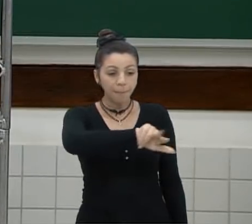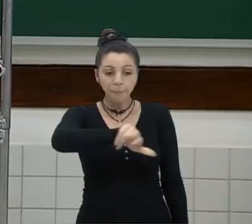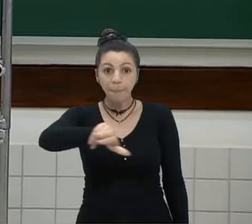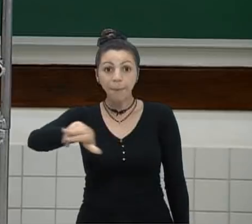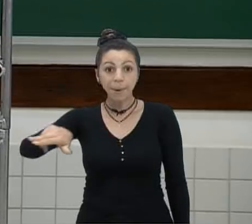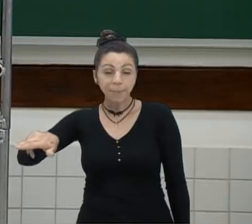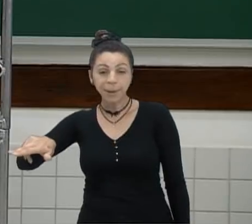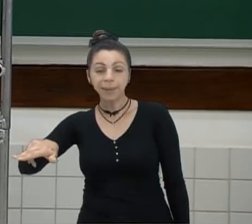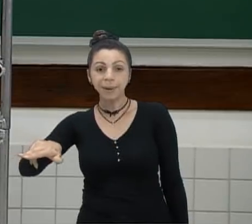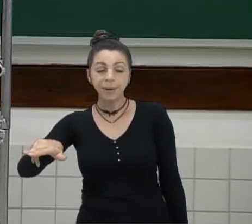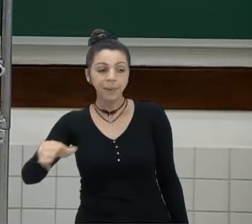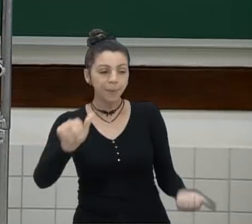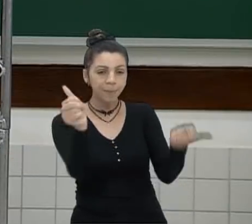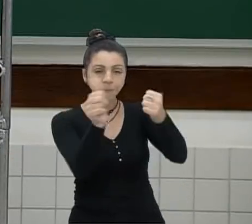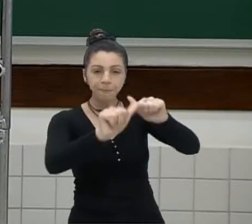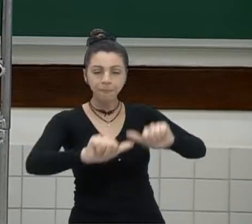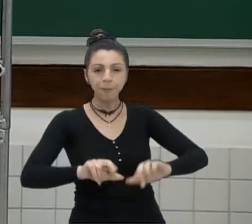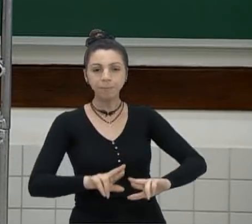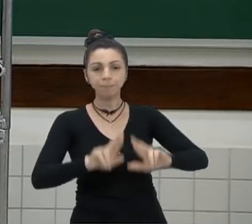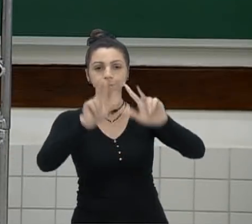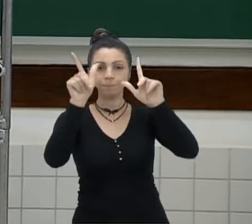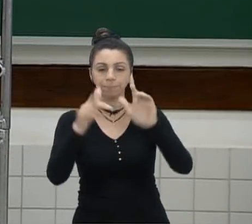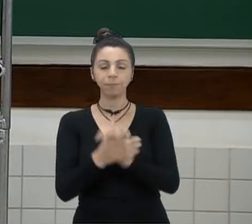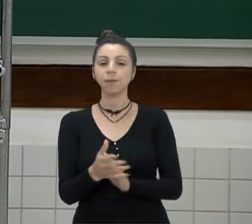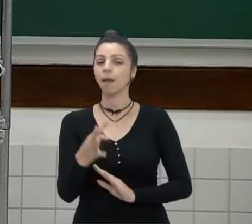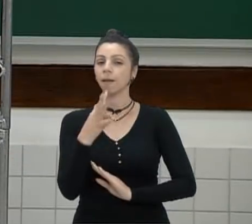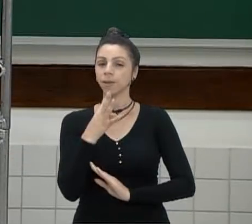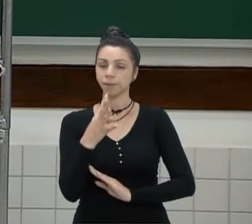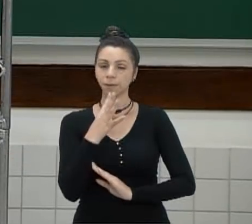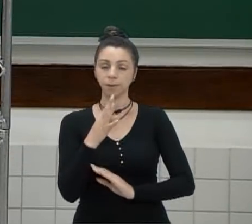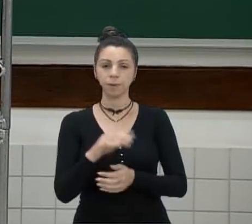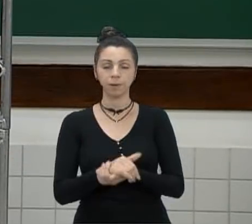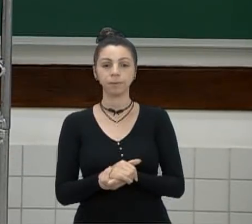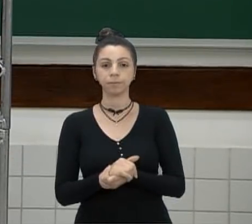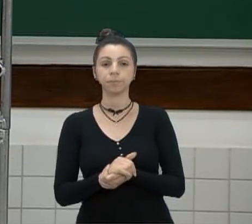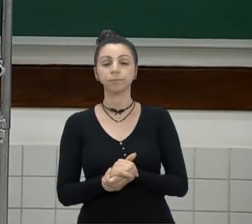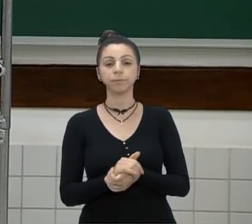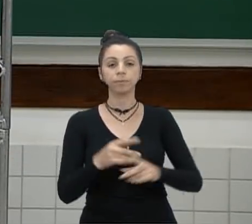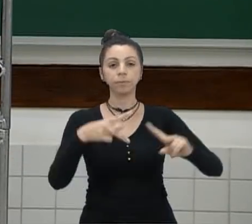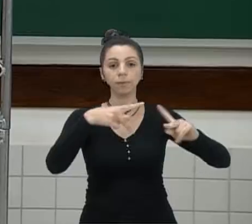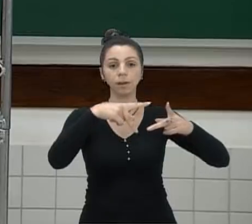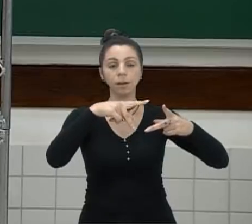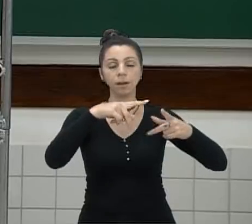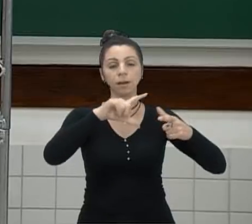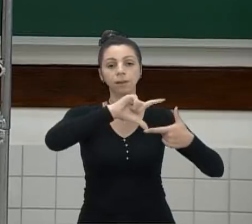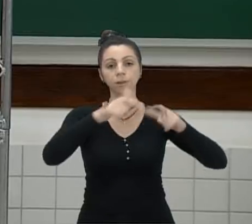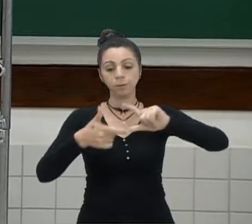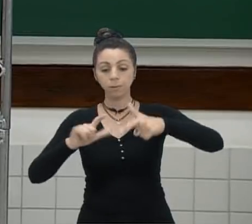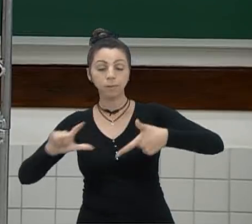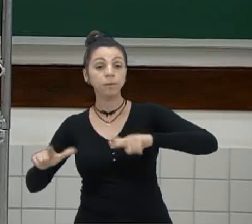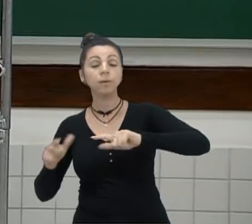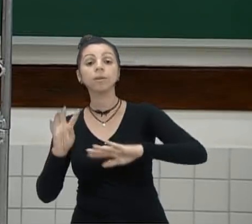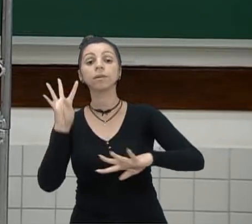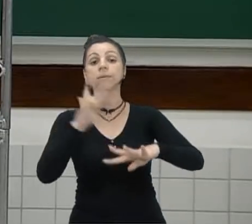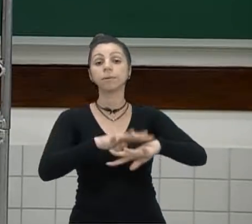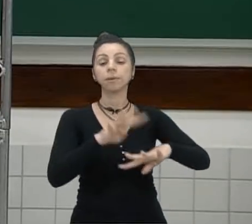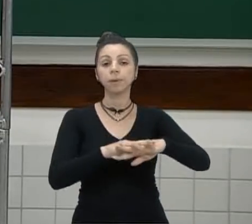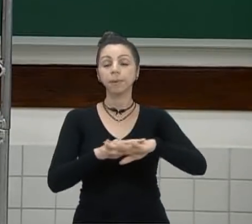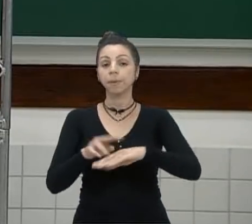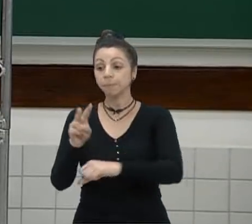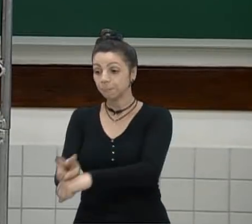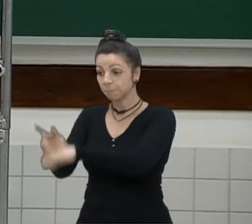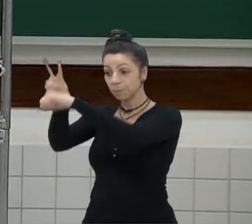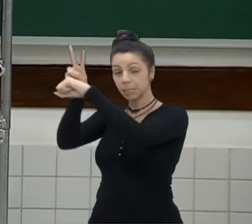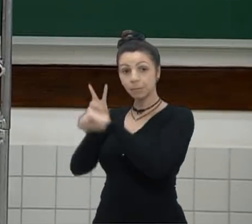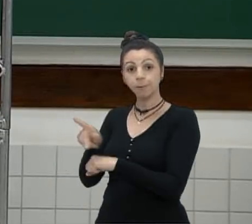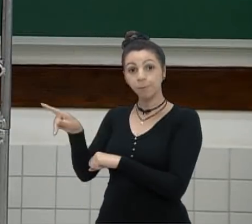formatos diferentes. Vocês já conhecem esses materiais? Eles são os sólidos geométricos lá da aula de matemática. Eu peguei emprestado com o professor de